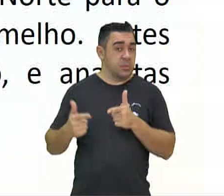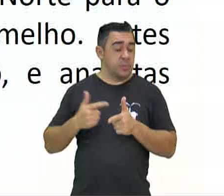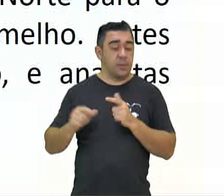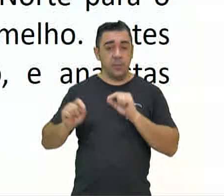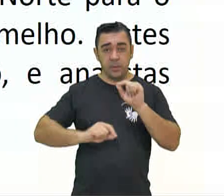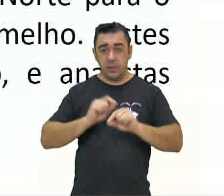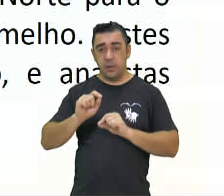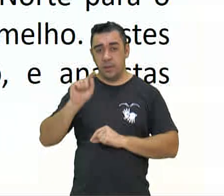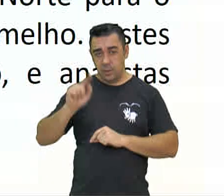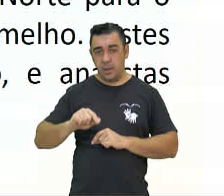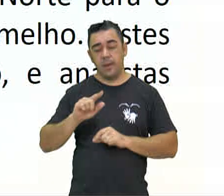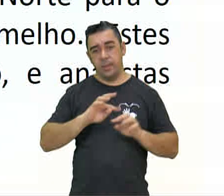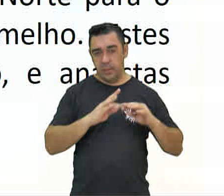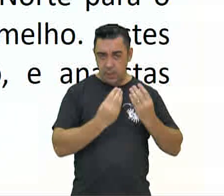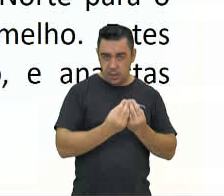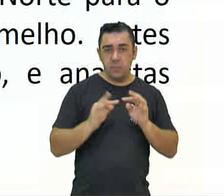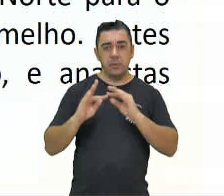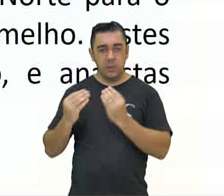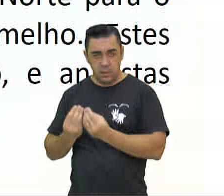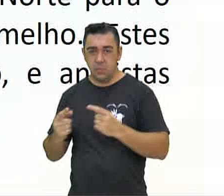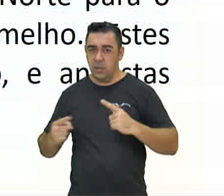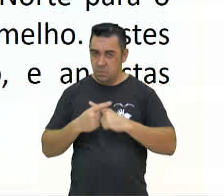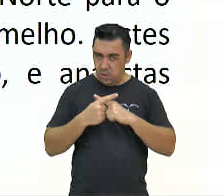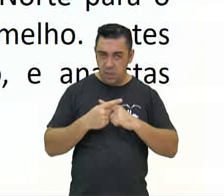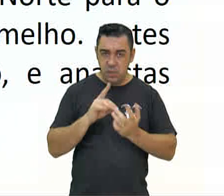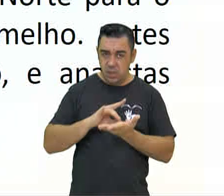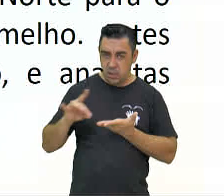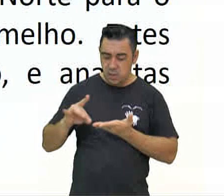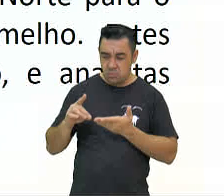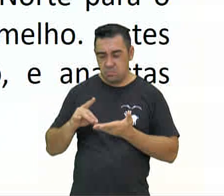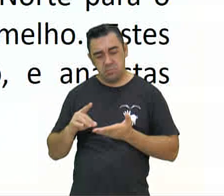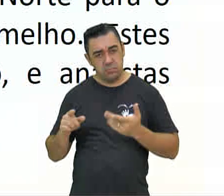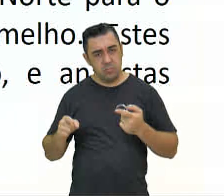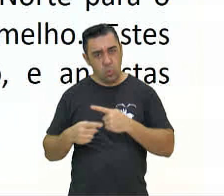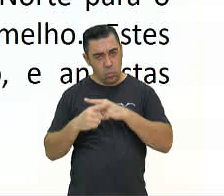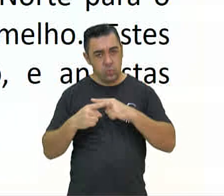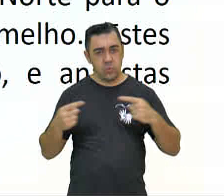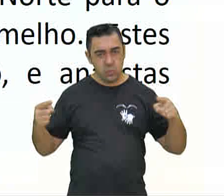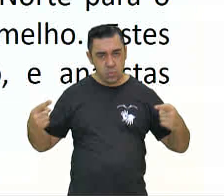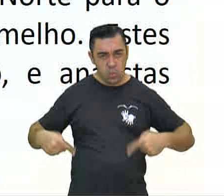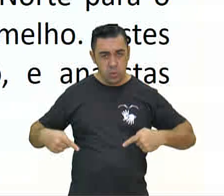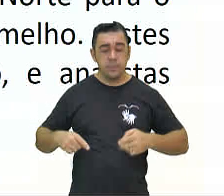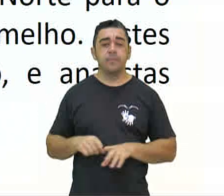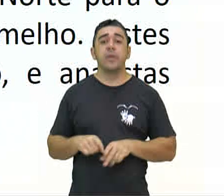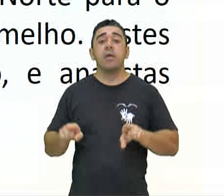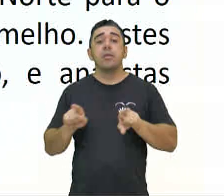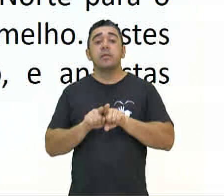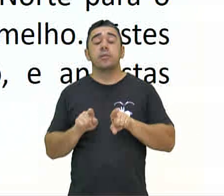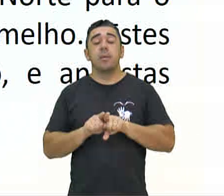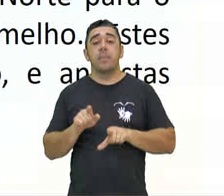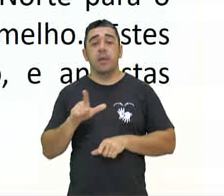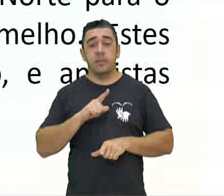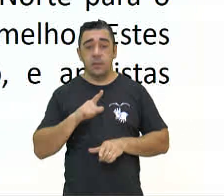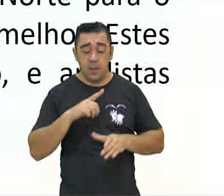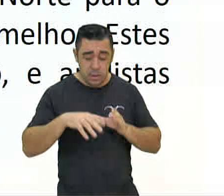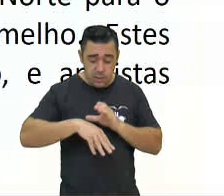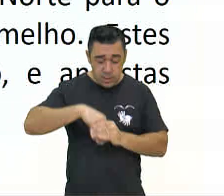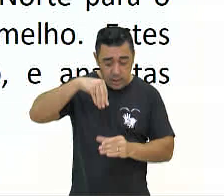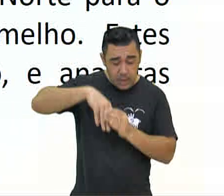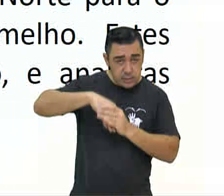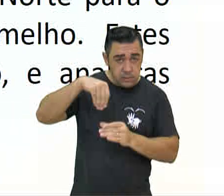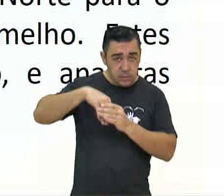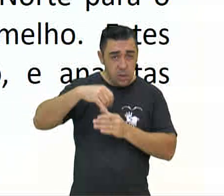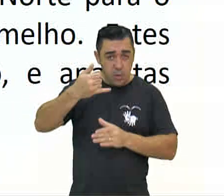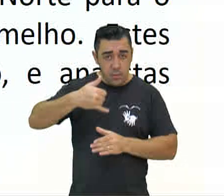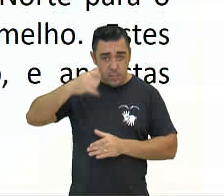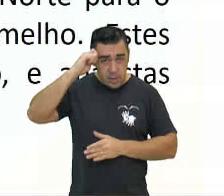Tá a questão étnica das tribos, a questão do petróleo nesta